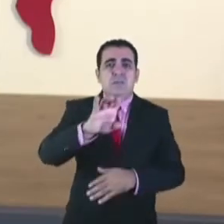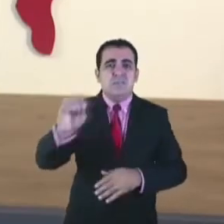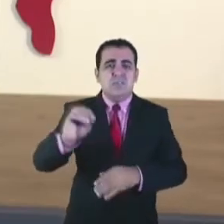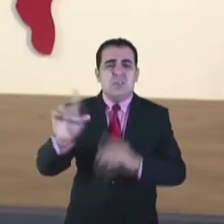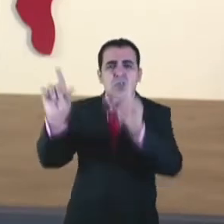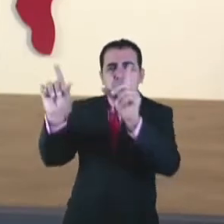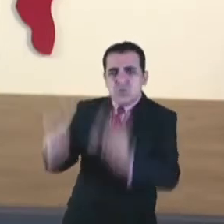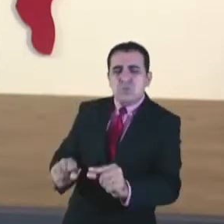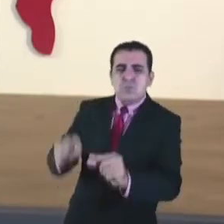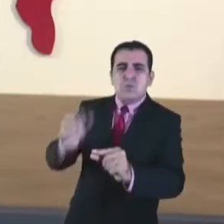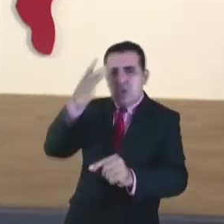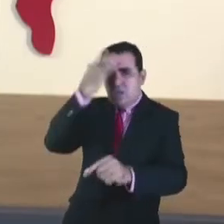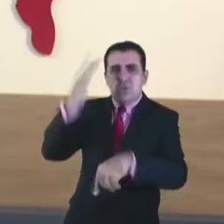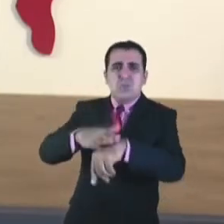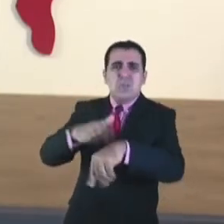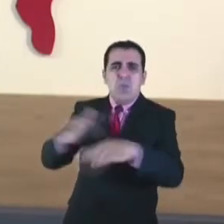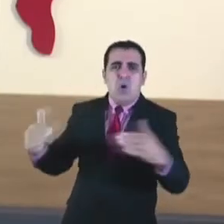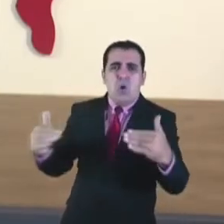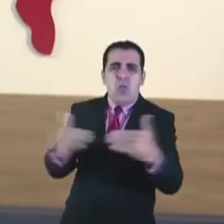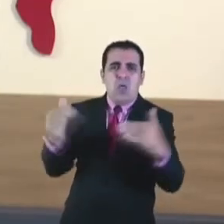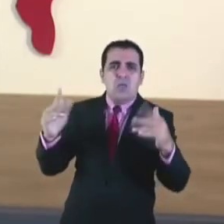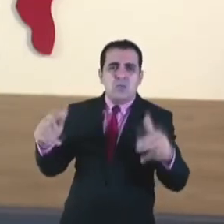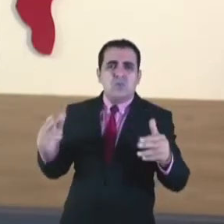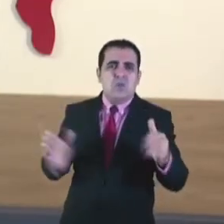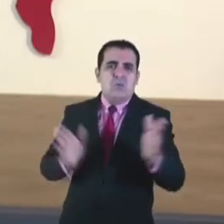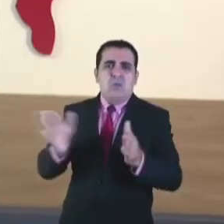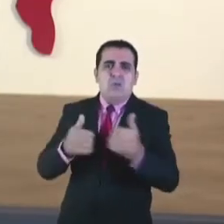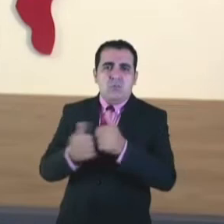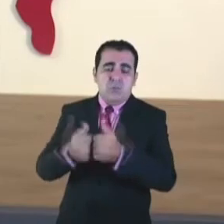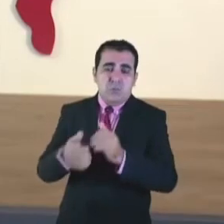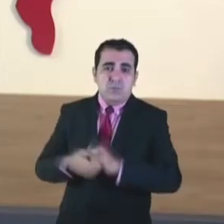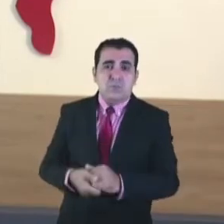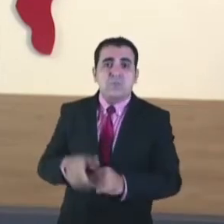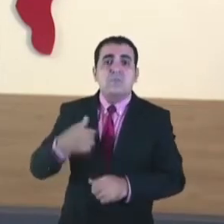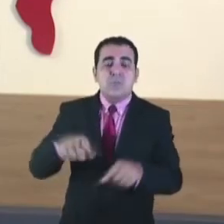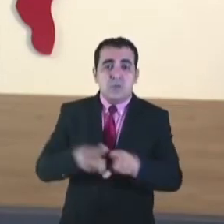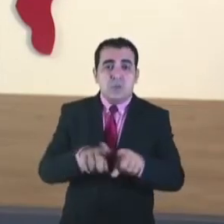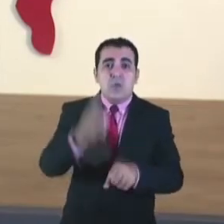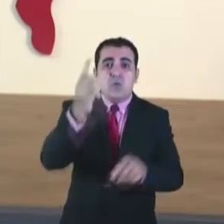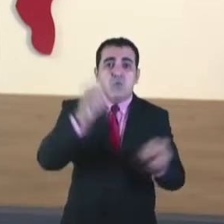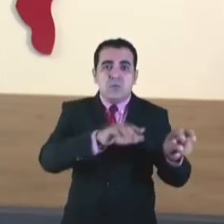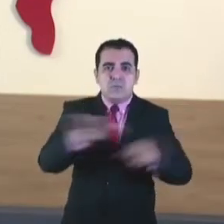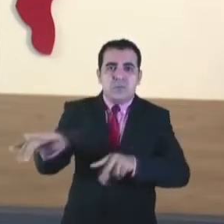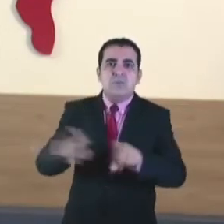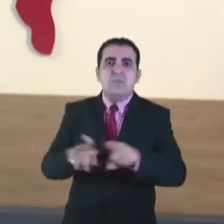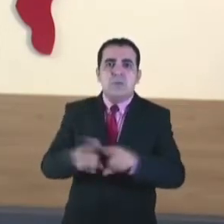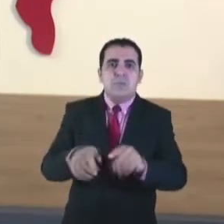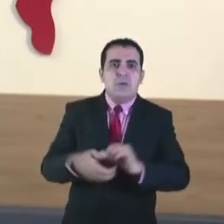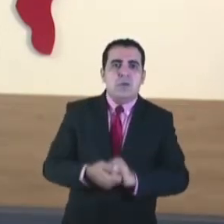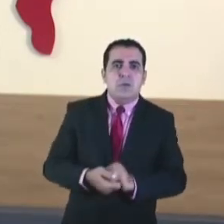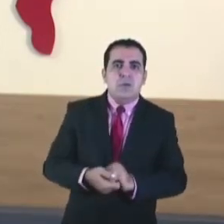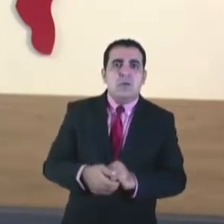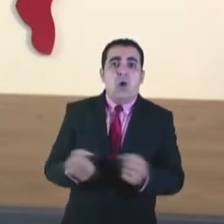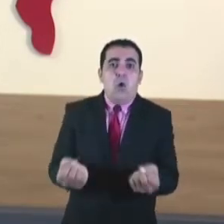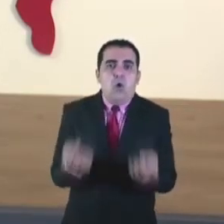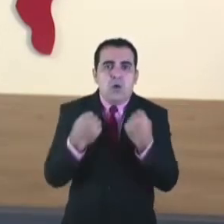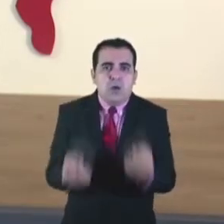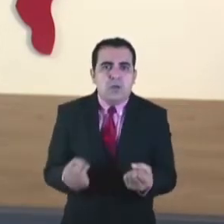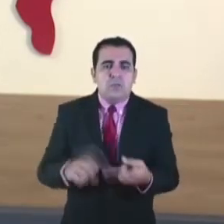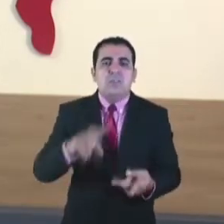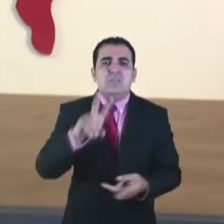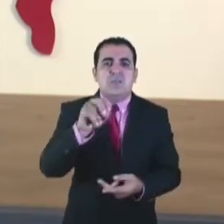a quantidade de gente no mesmo horário no sistema de ônibus. Estamos mexendo também por uma semana na ocupação das